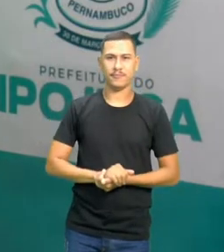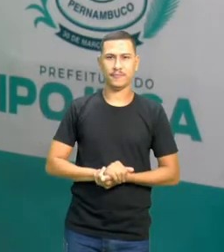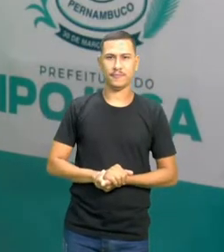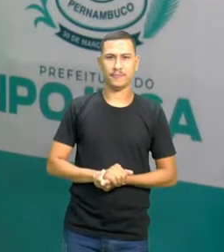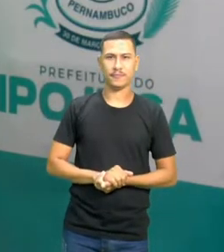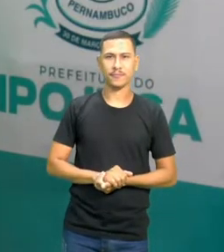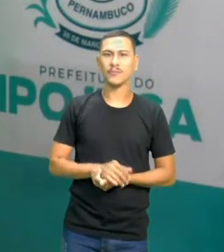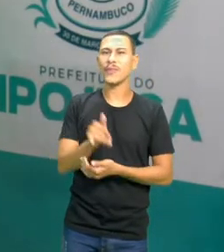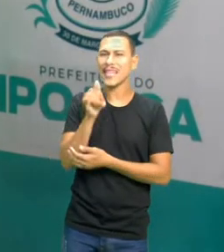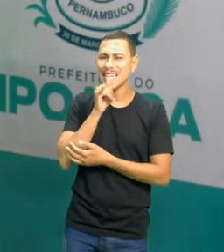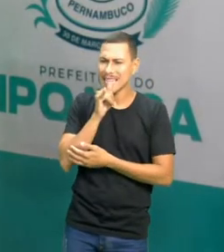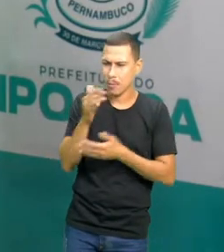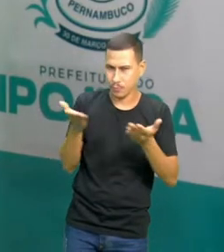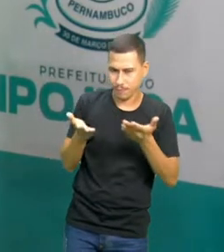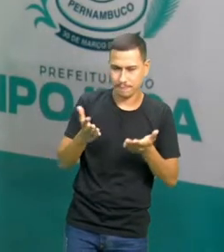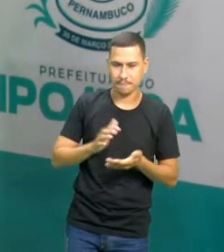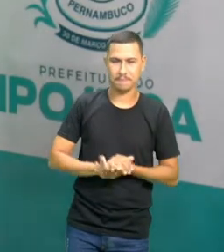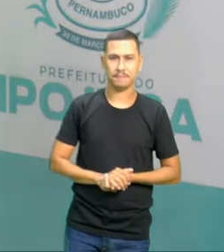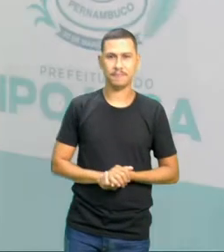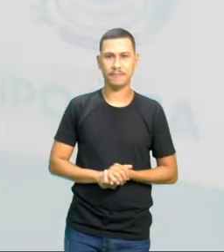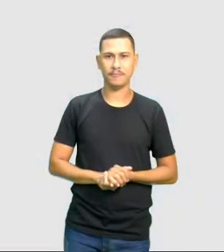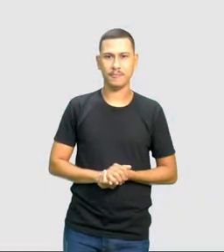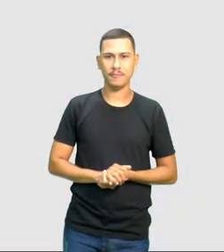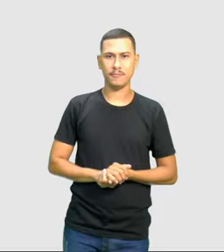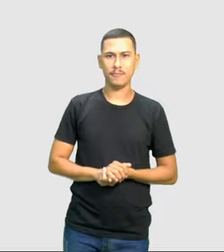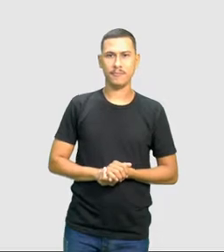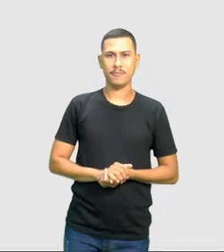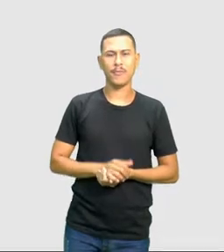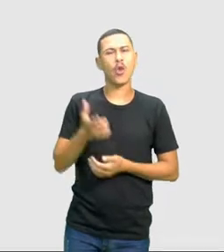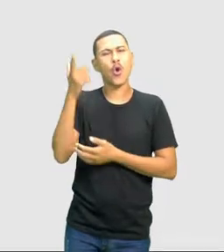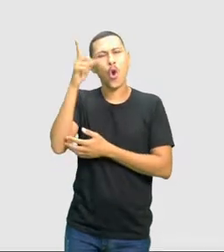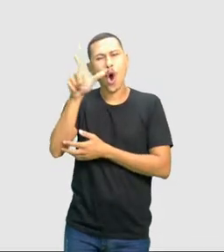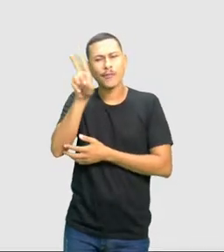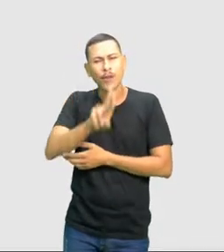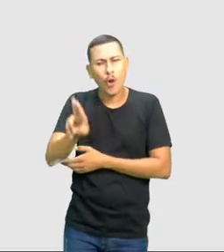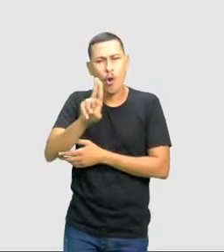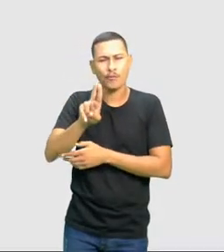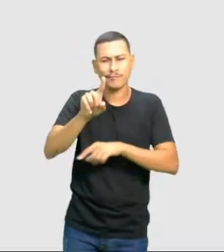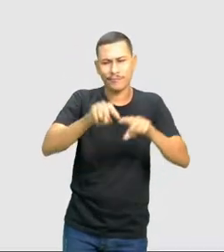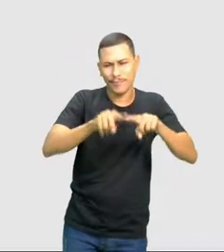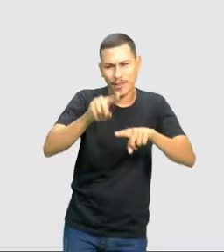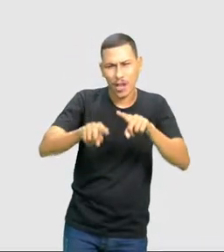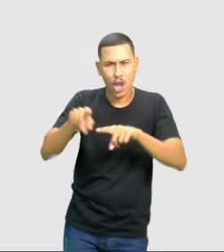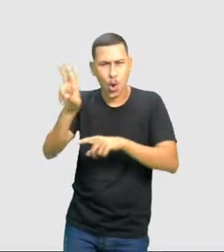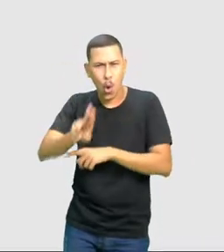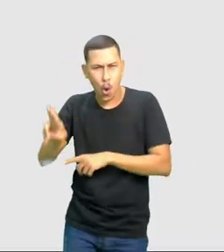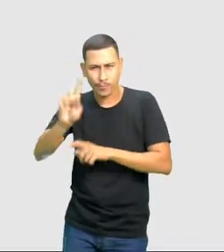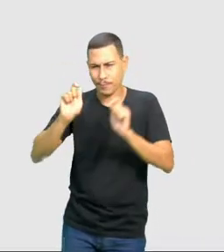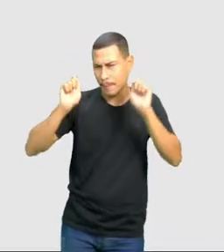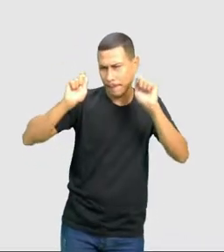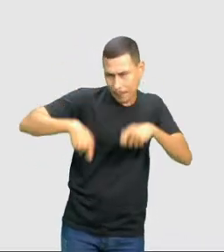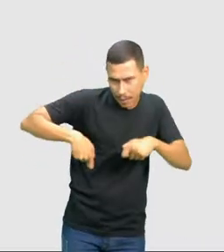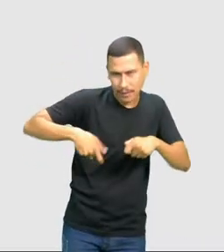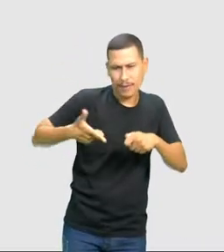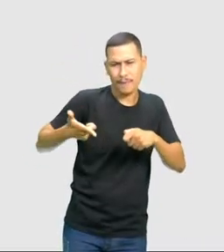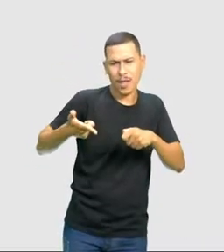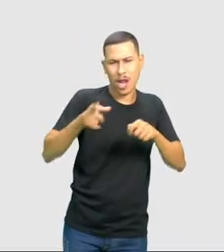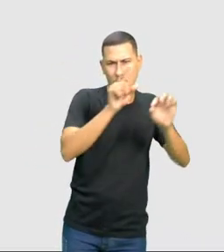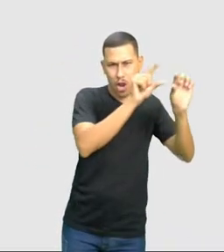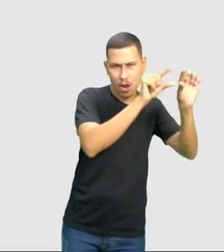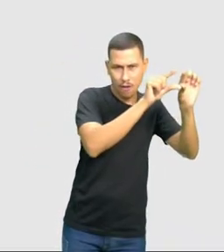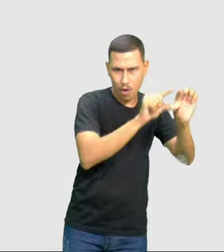Vamos aos exemplos de pulseiras. Quais são os próximos elementos que vamos necessitar para